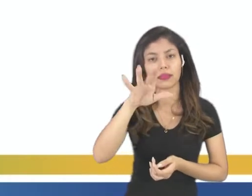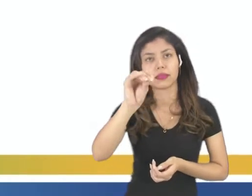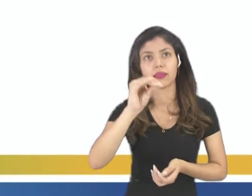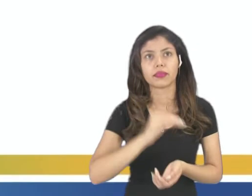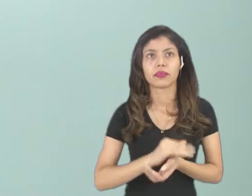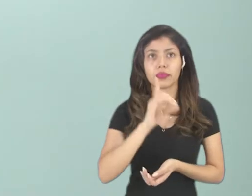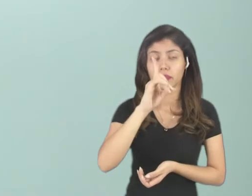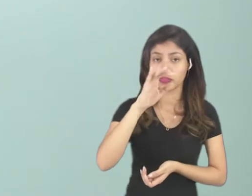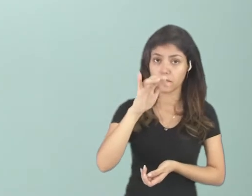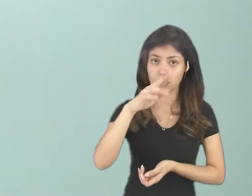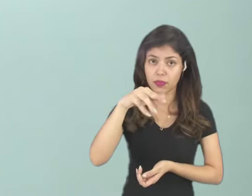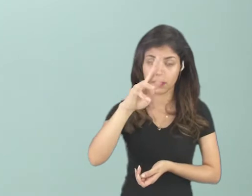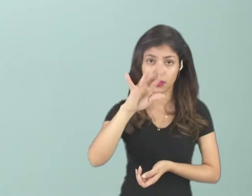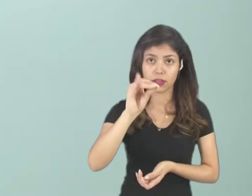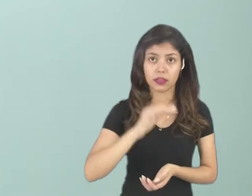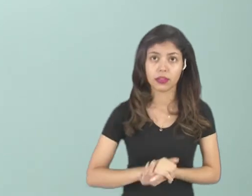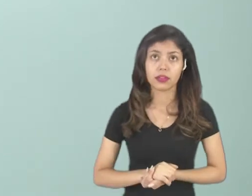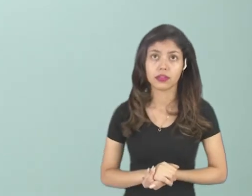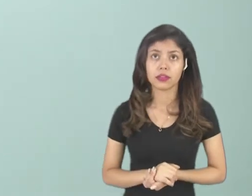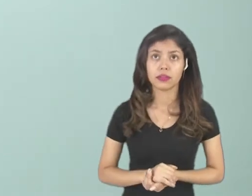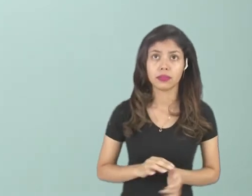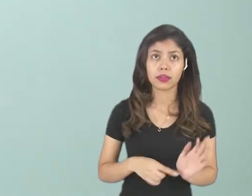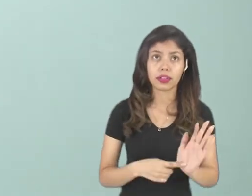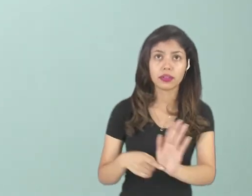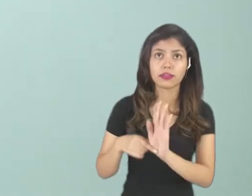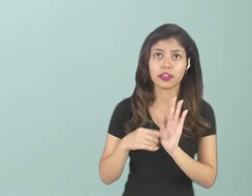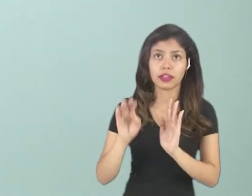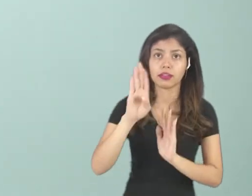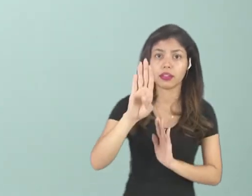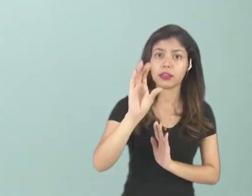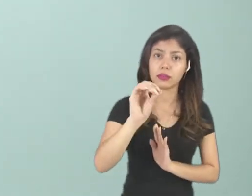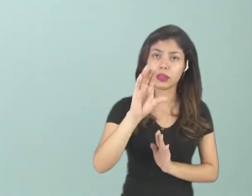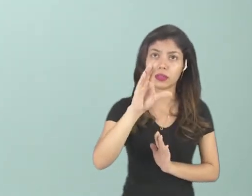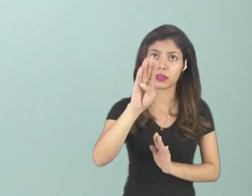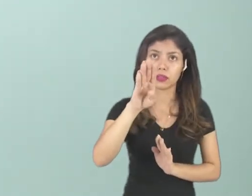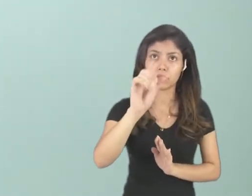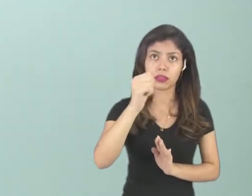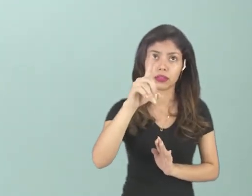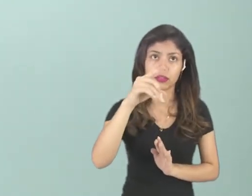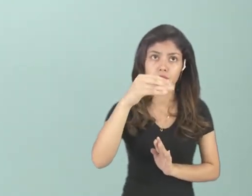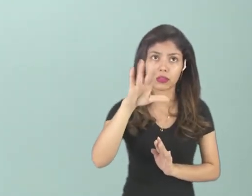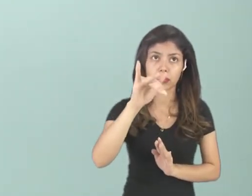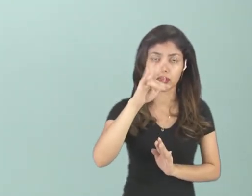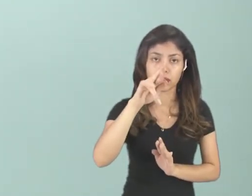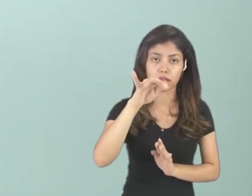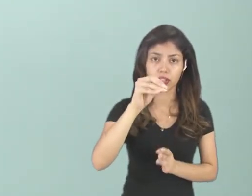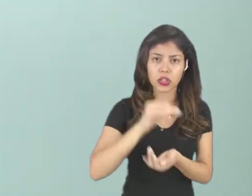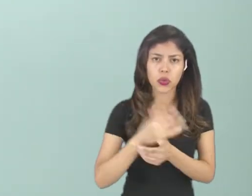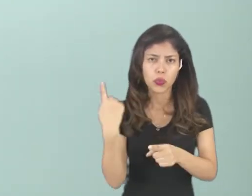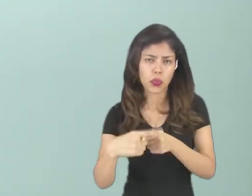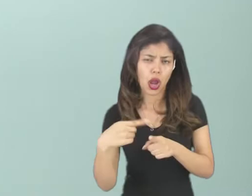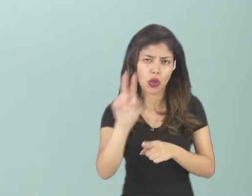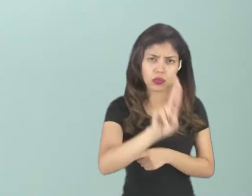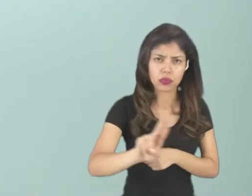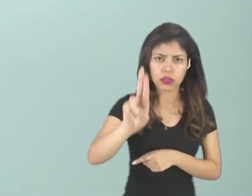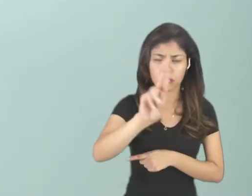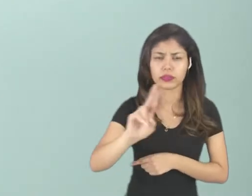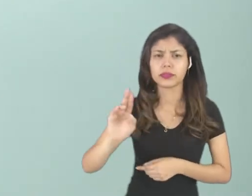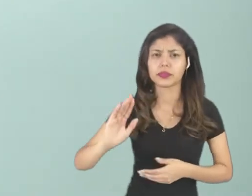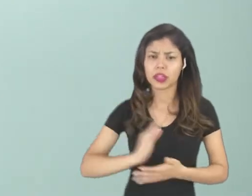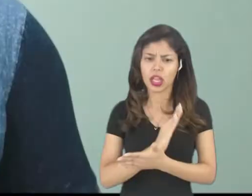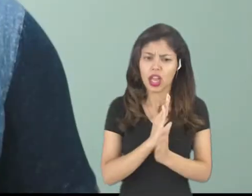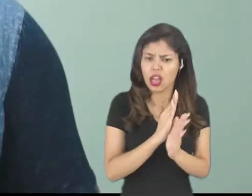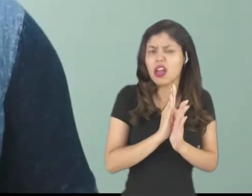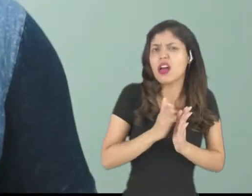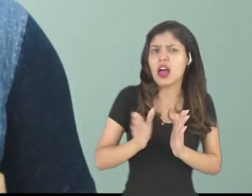o grande lá chamado Boca do Inferno. Por quê, né? Porque ele meio que usava essa